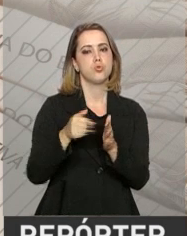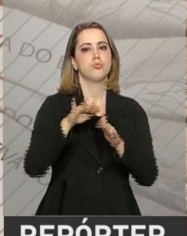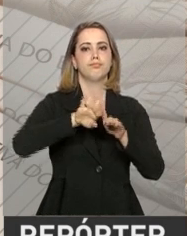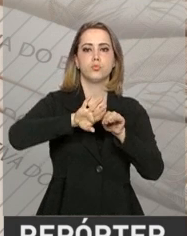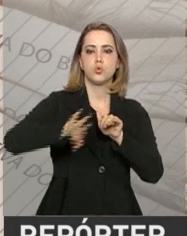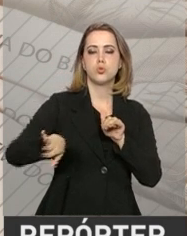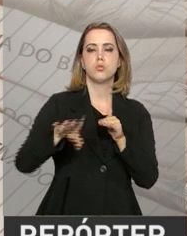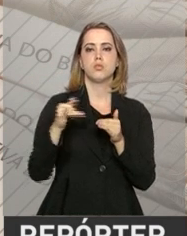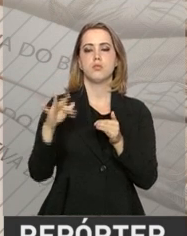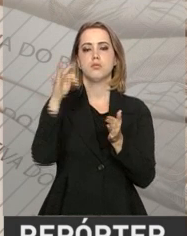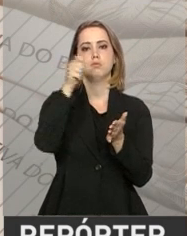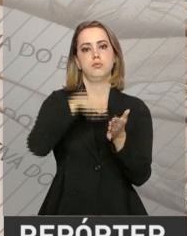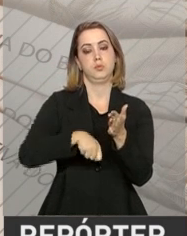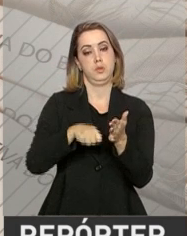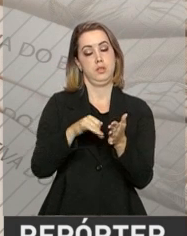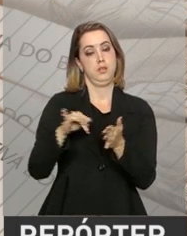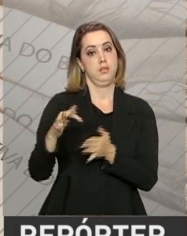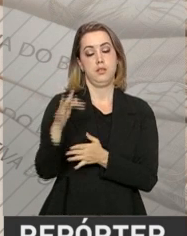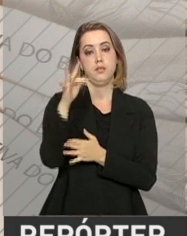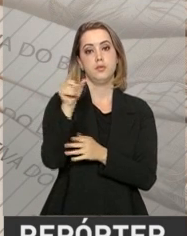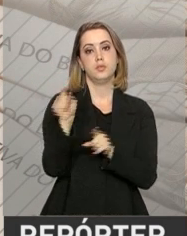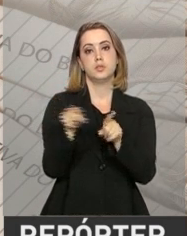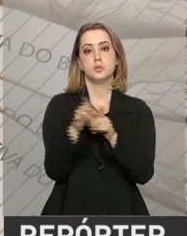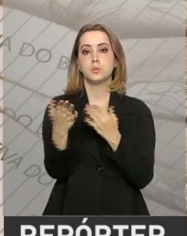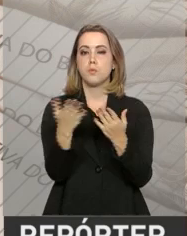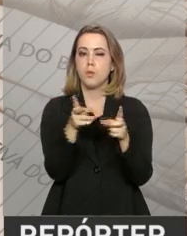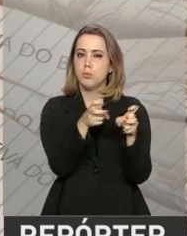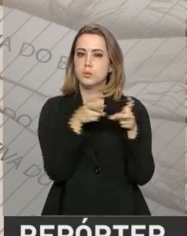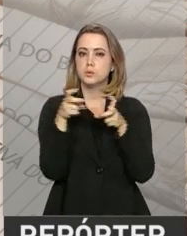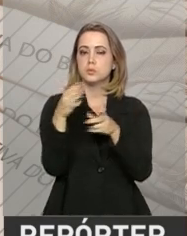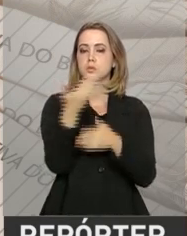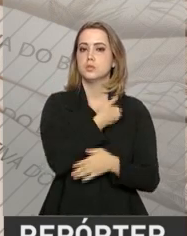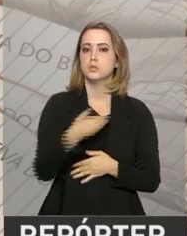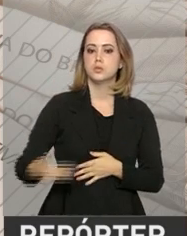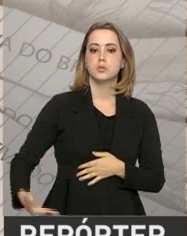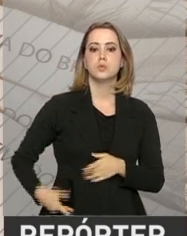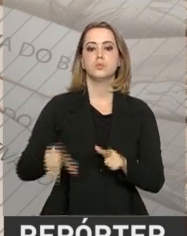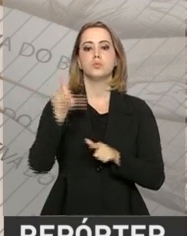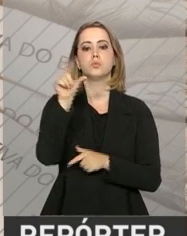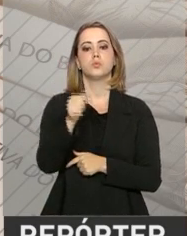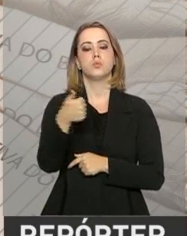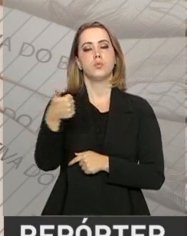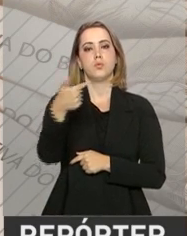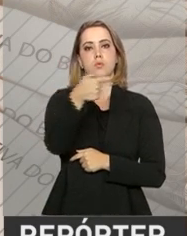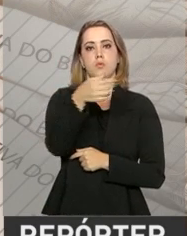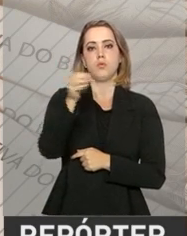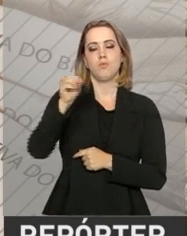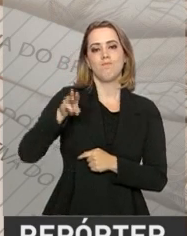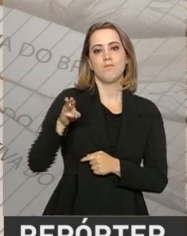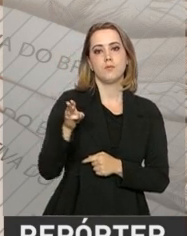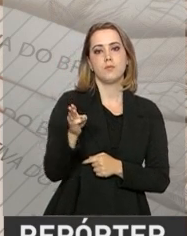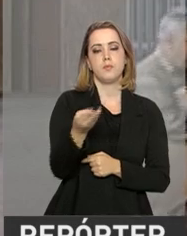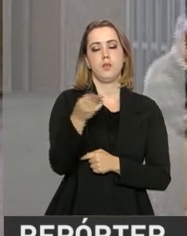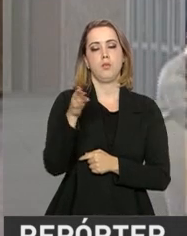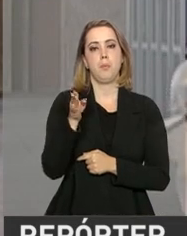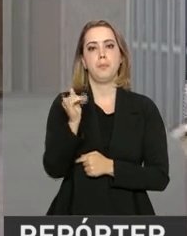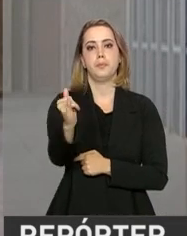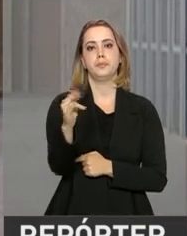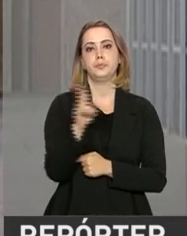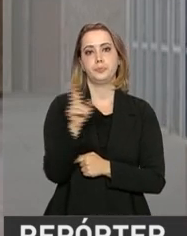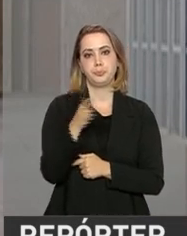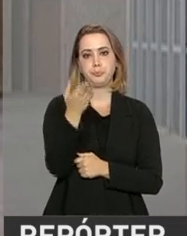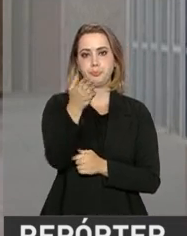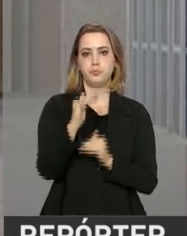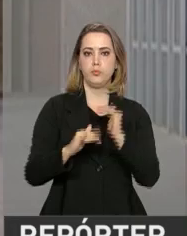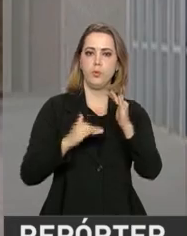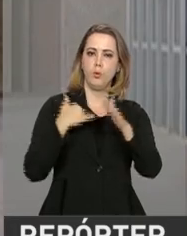inflação. A perspectiva do governo é fechar o ano com um déficit de 170 bilhões e meio de reais. O